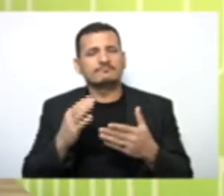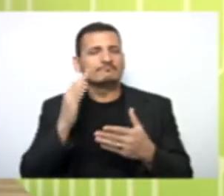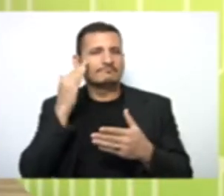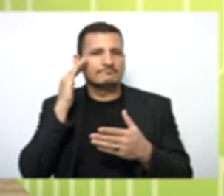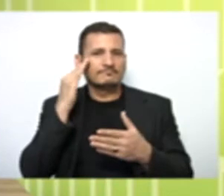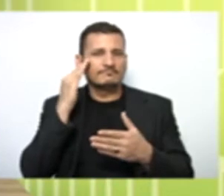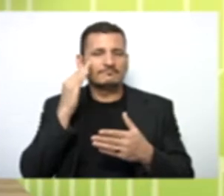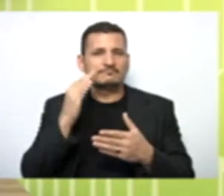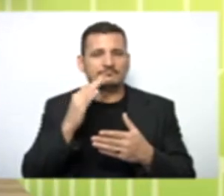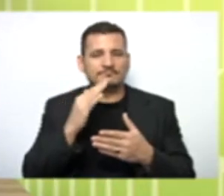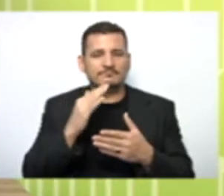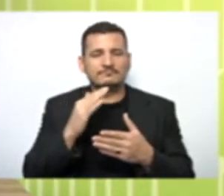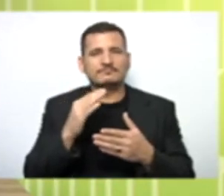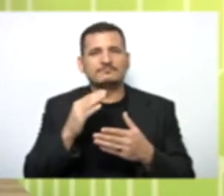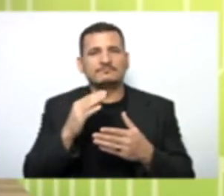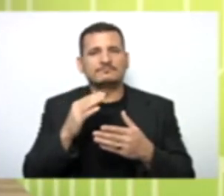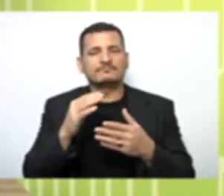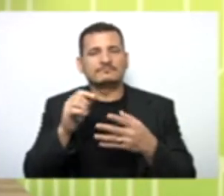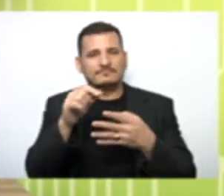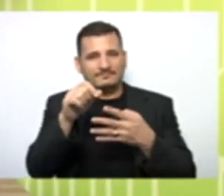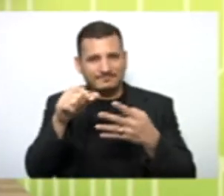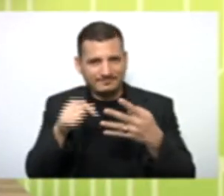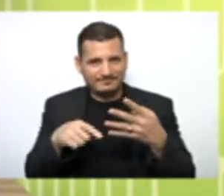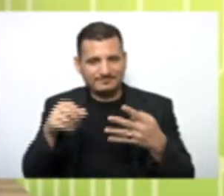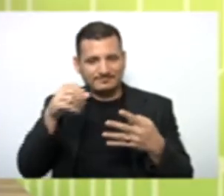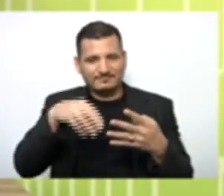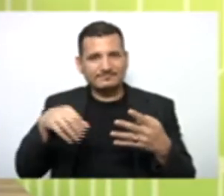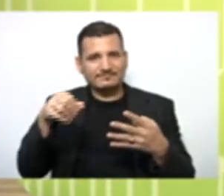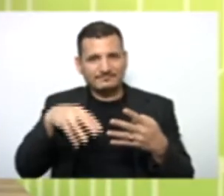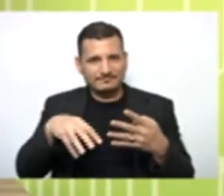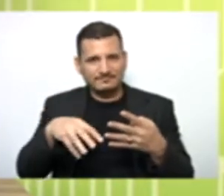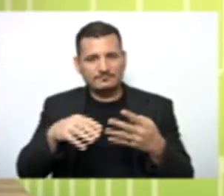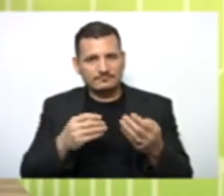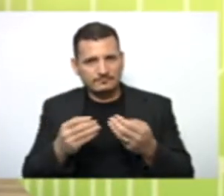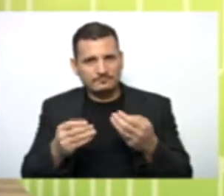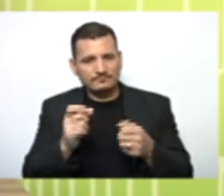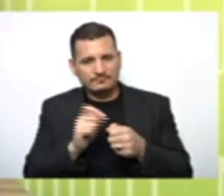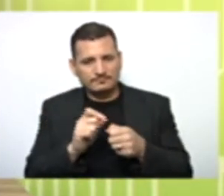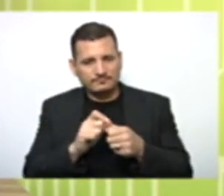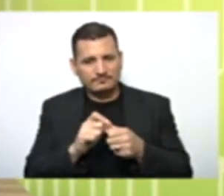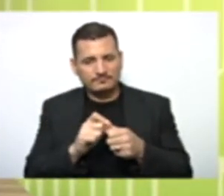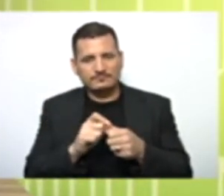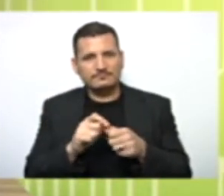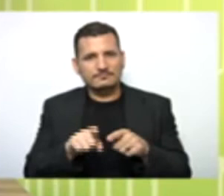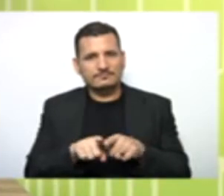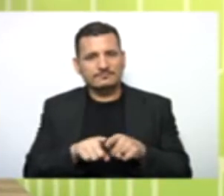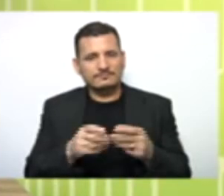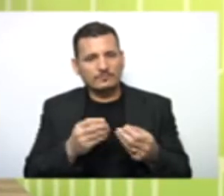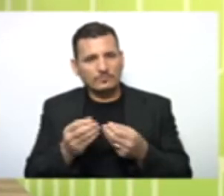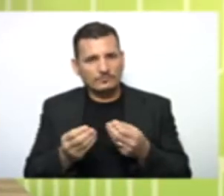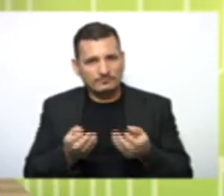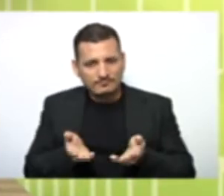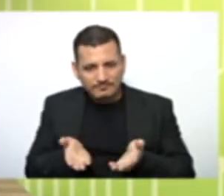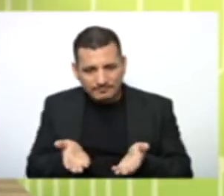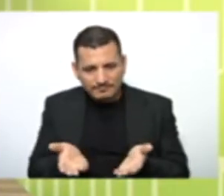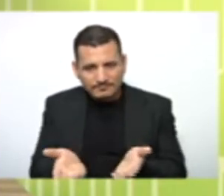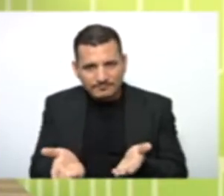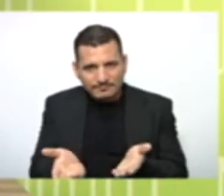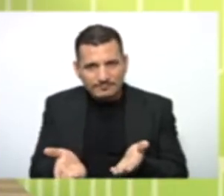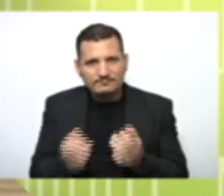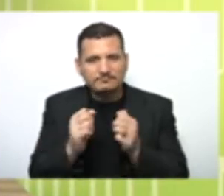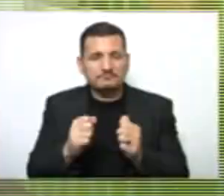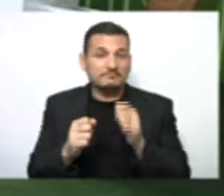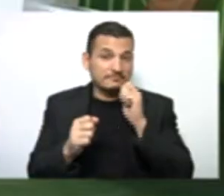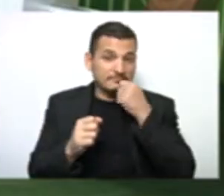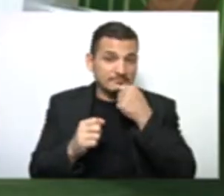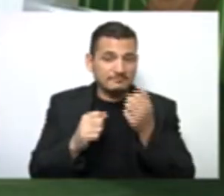que os ingredientes, a forma de se fazer, até mesmo a forma de se assar, professor, pode dar pães diferentes,